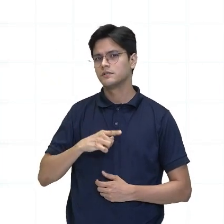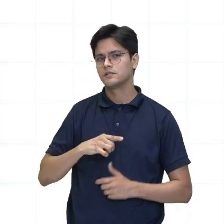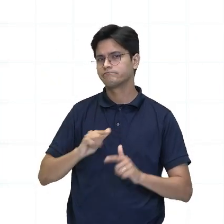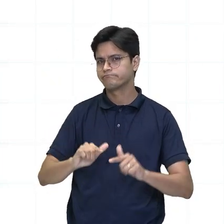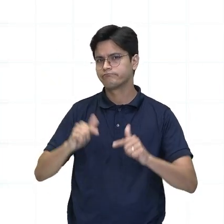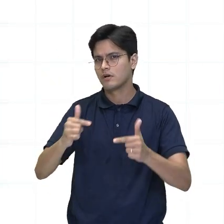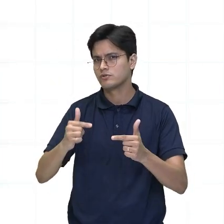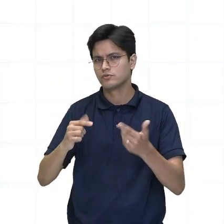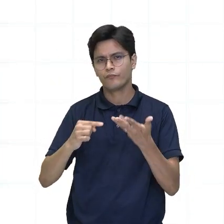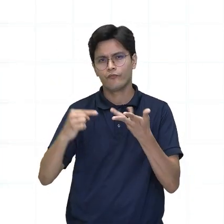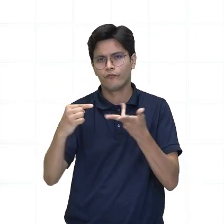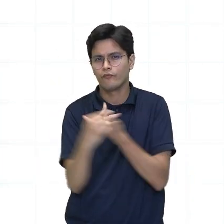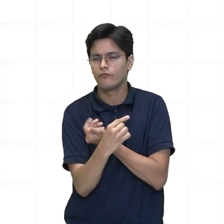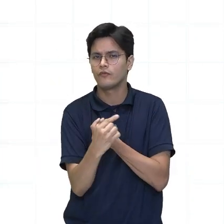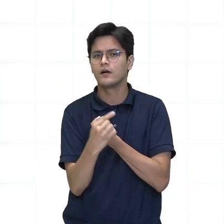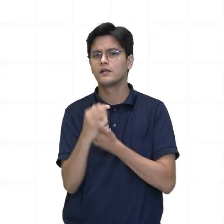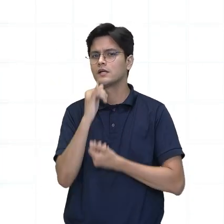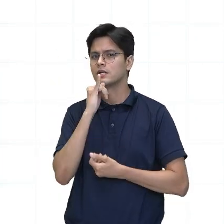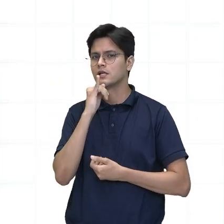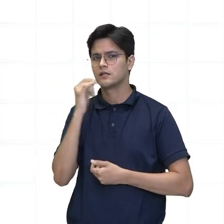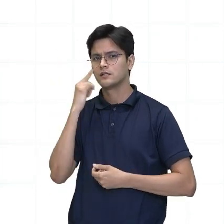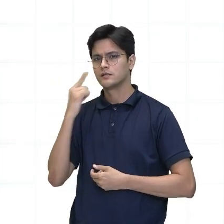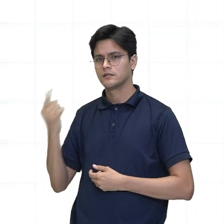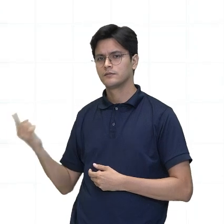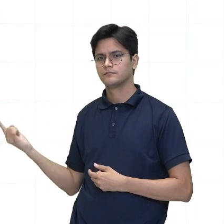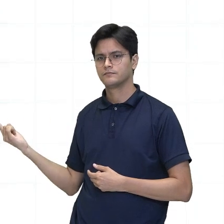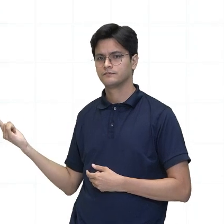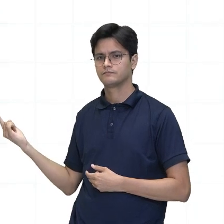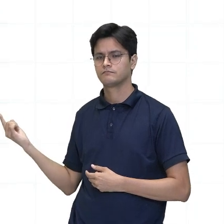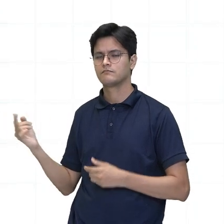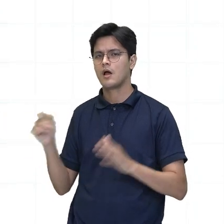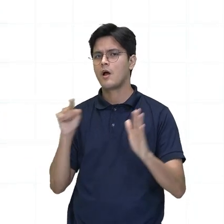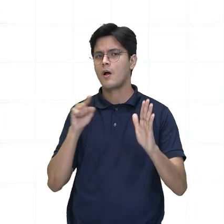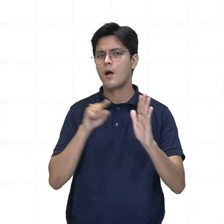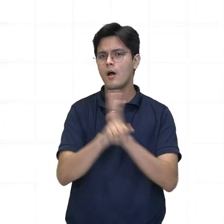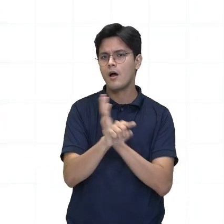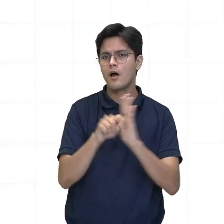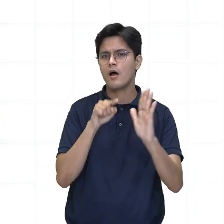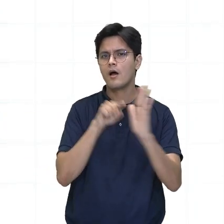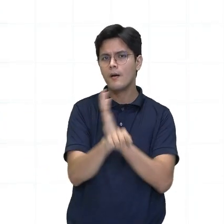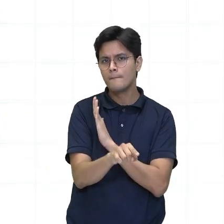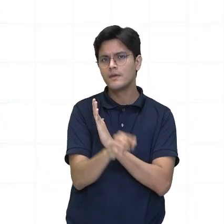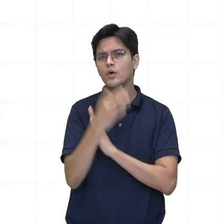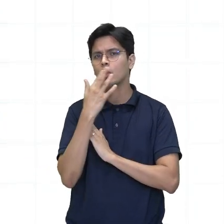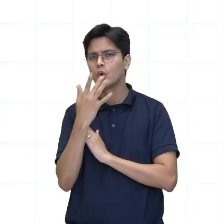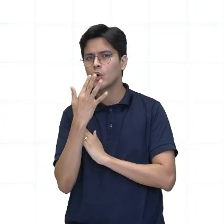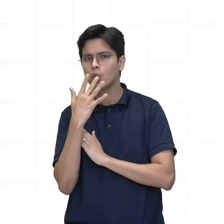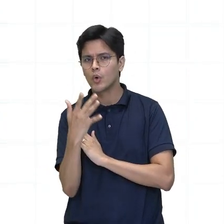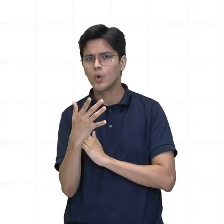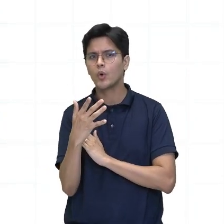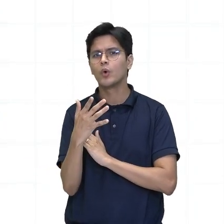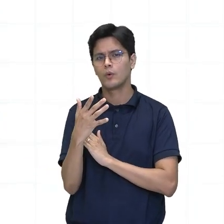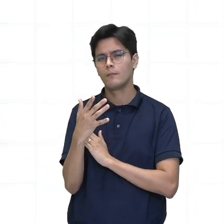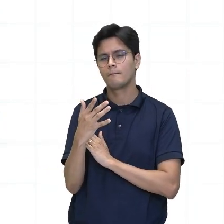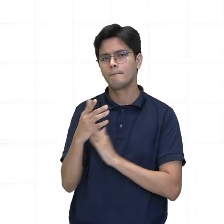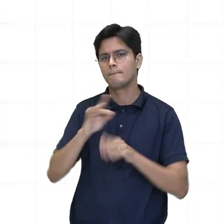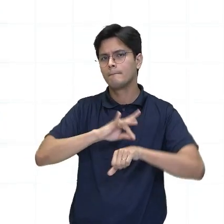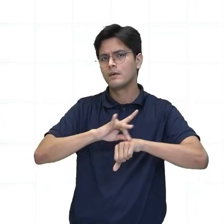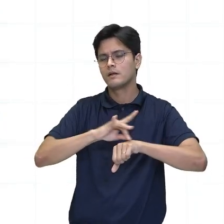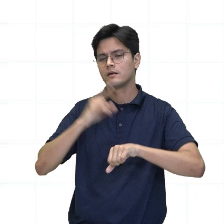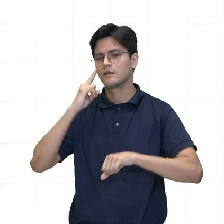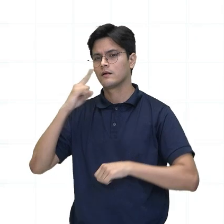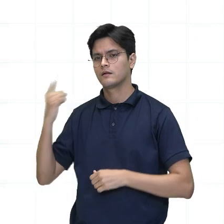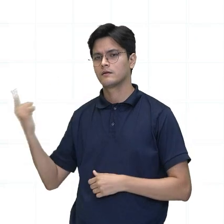tá? What are they doing é a pergunta. O que eles estão fazendo, certo? O que